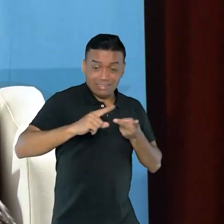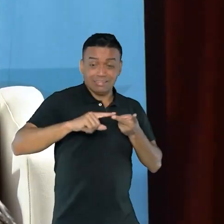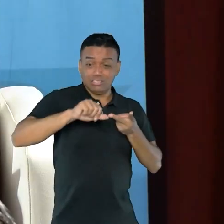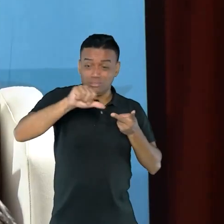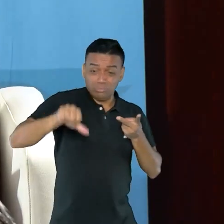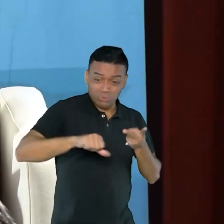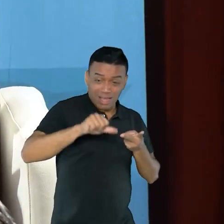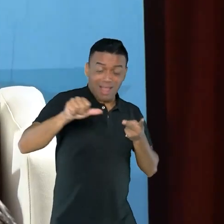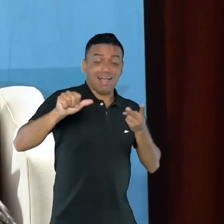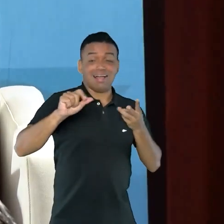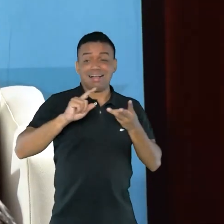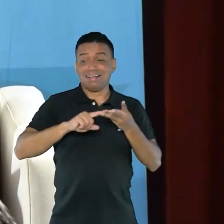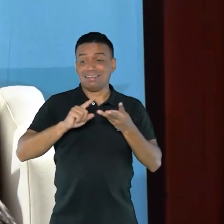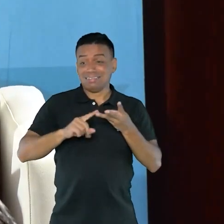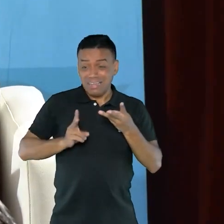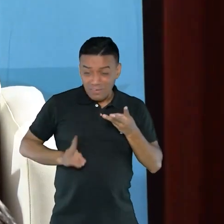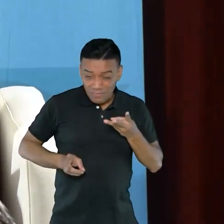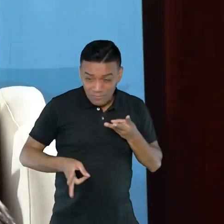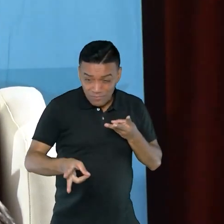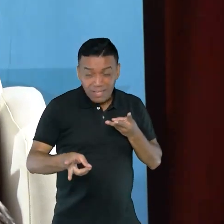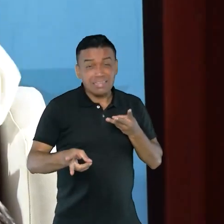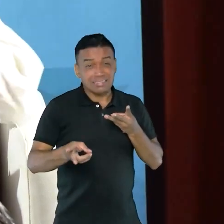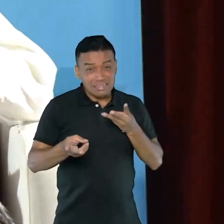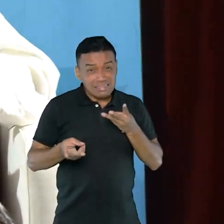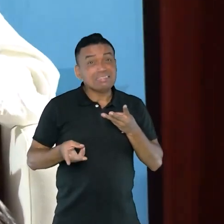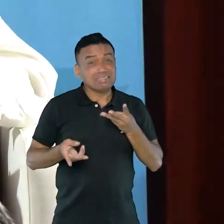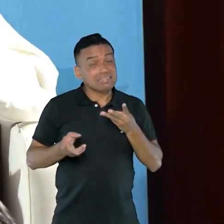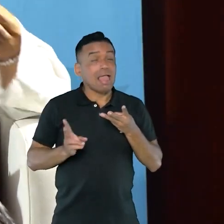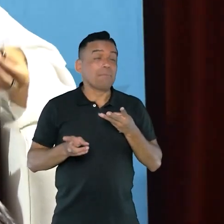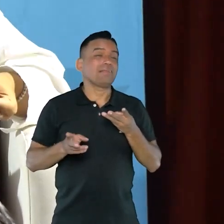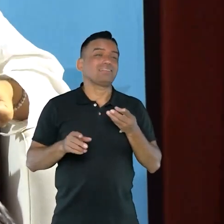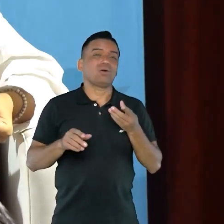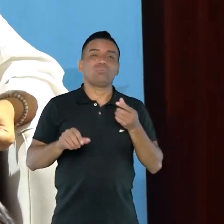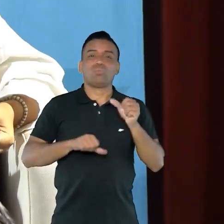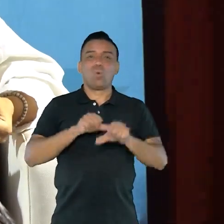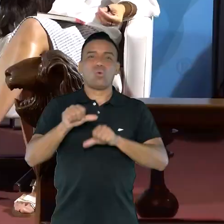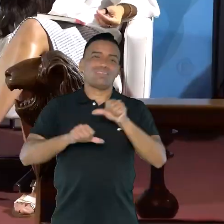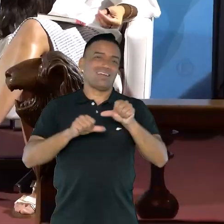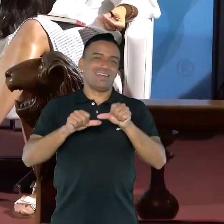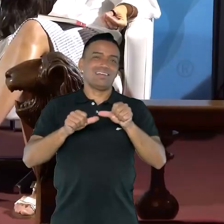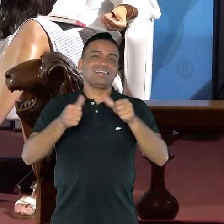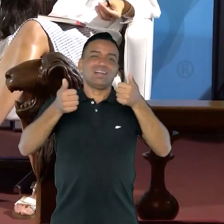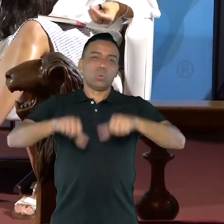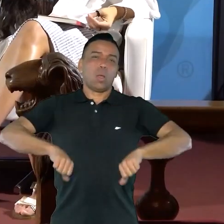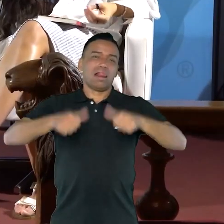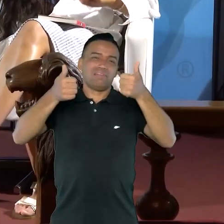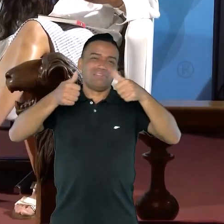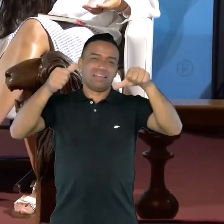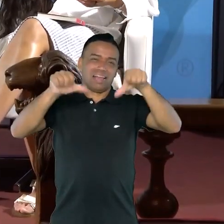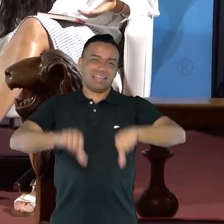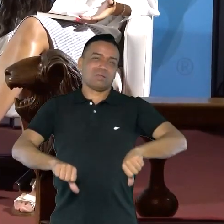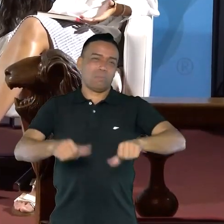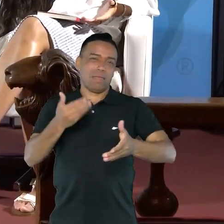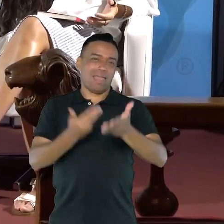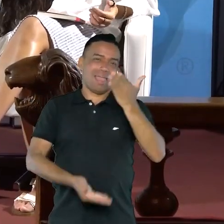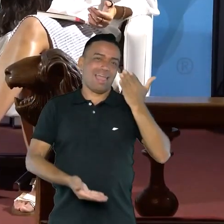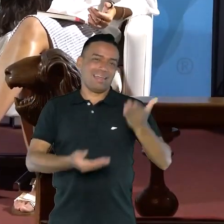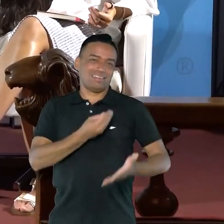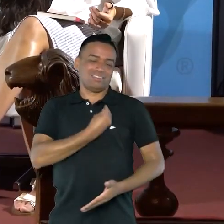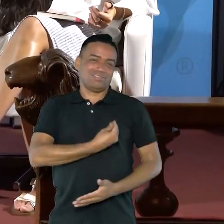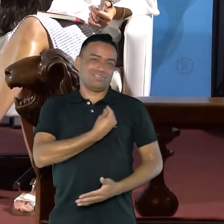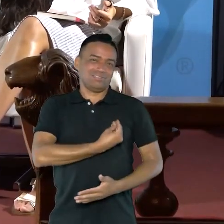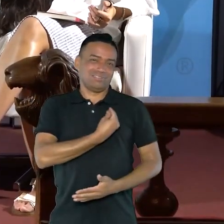de fixidez é algo que desqualifica a própria vida, já que ela é justamente,